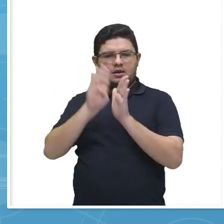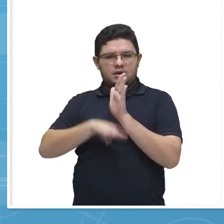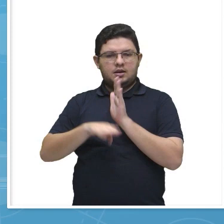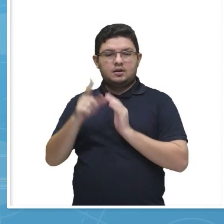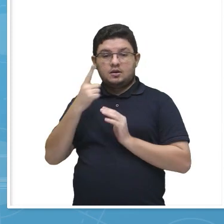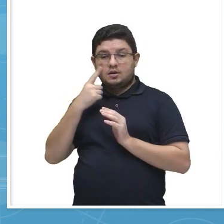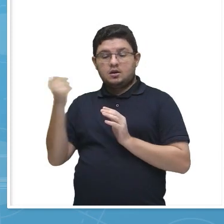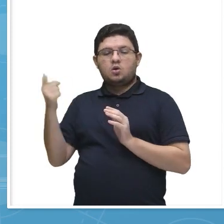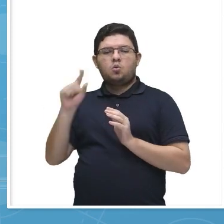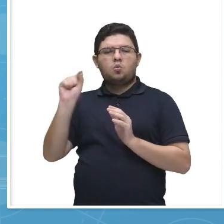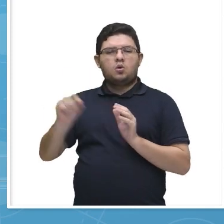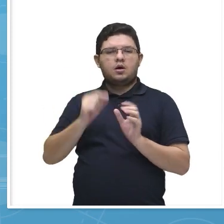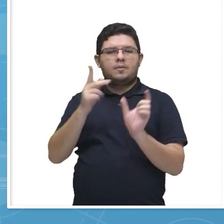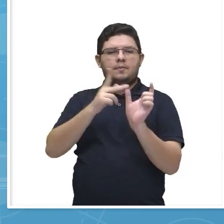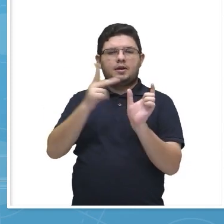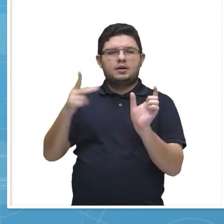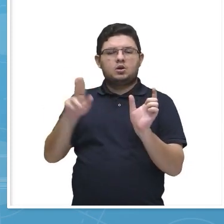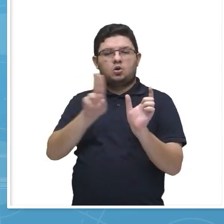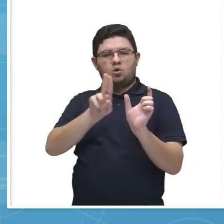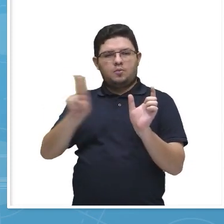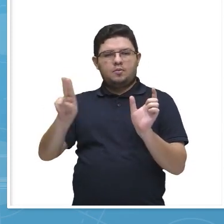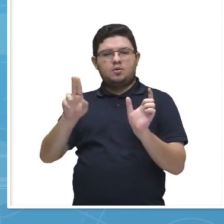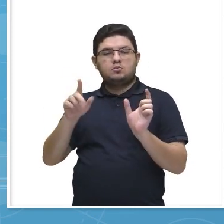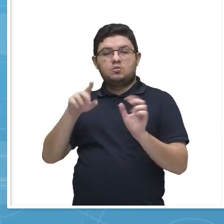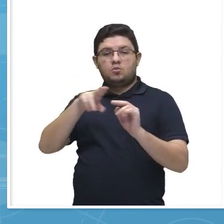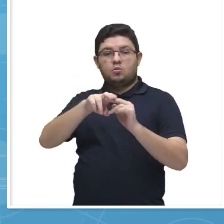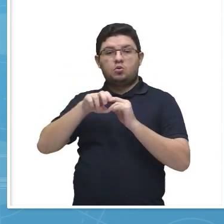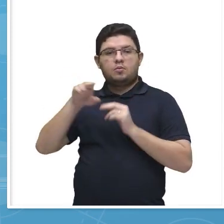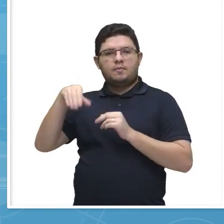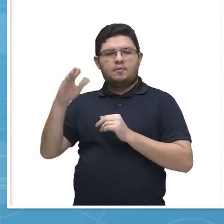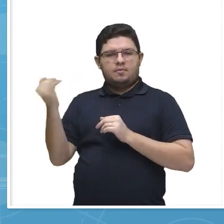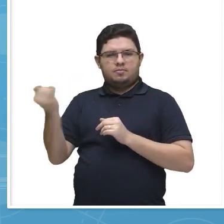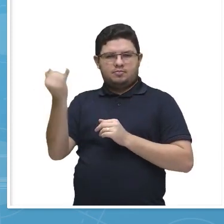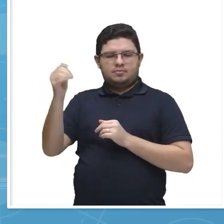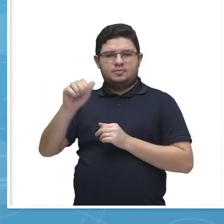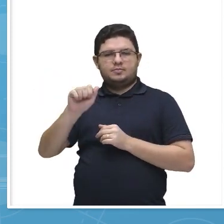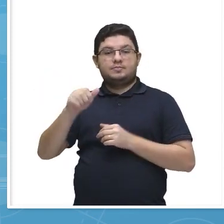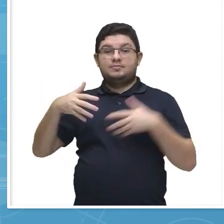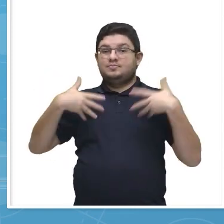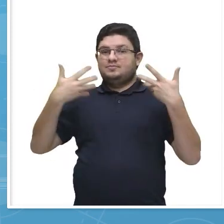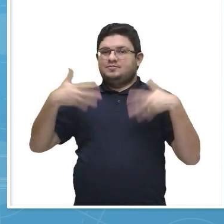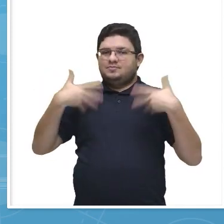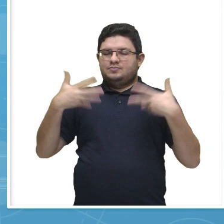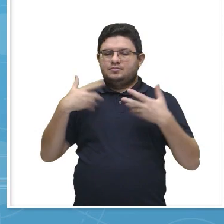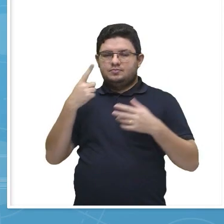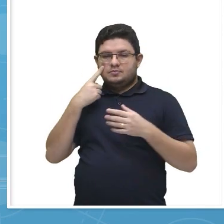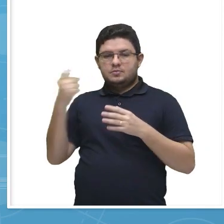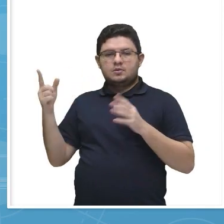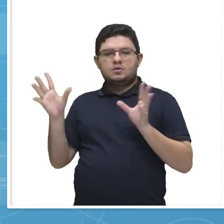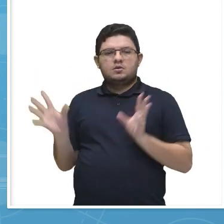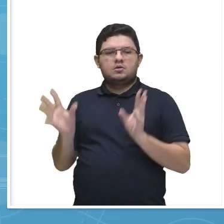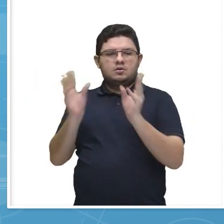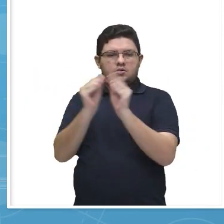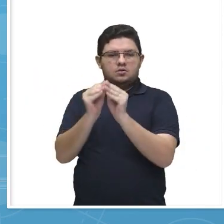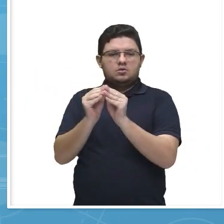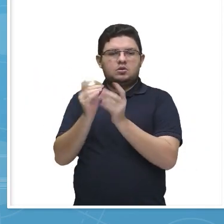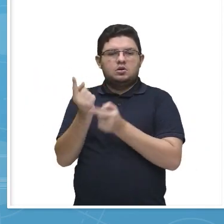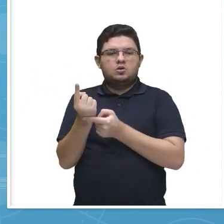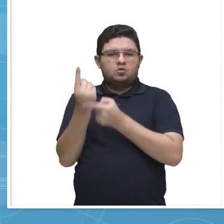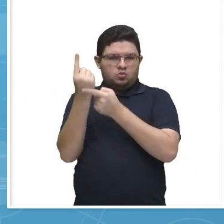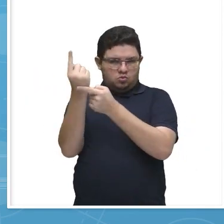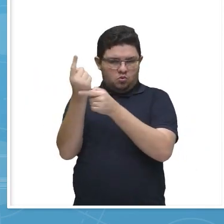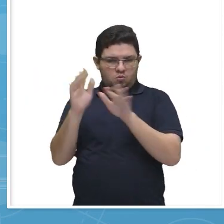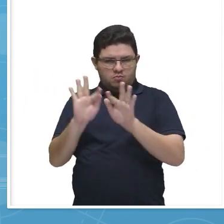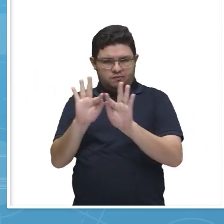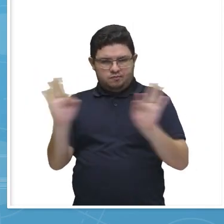predicado nominal. Qual é a palavra mais importante desse predicado? Alegres. Observe que eu juntei estas duas orações, os alunos saíram